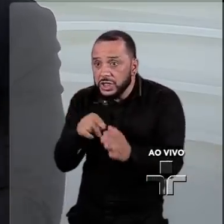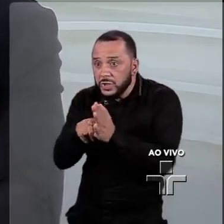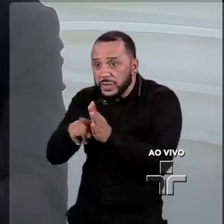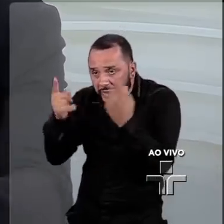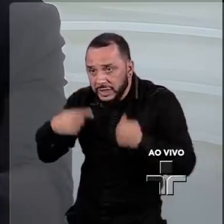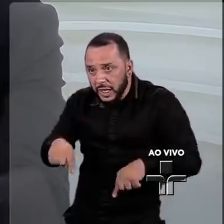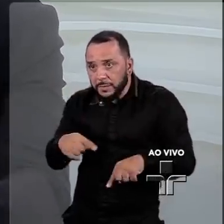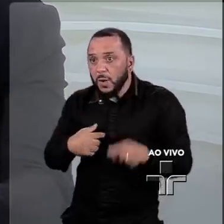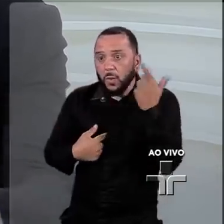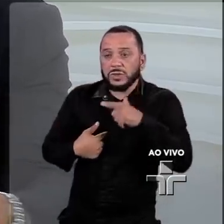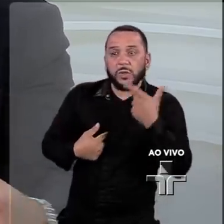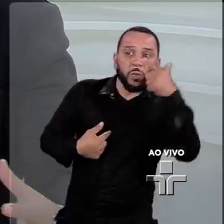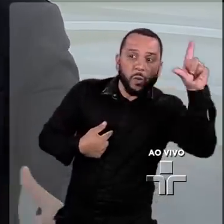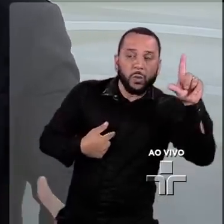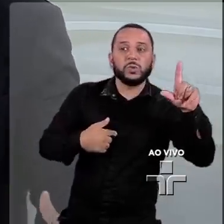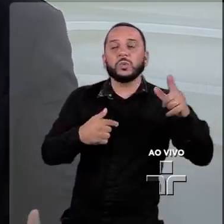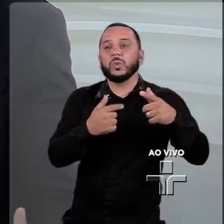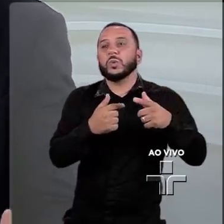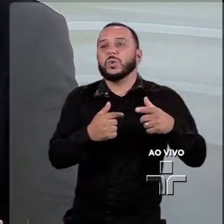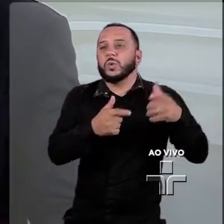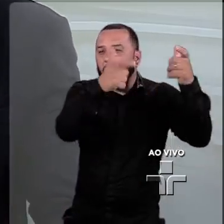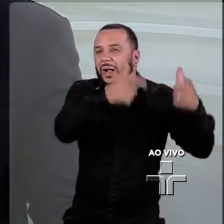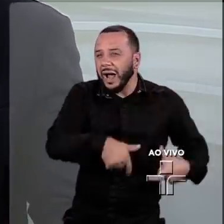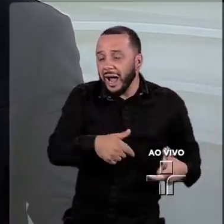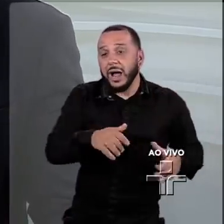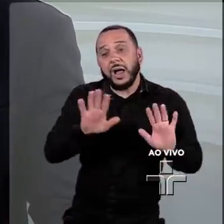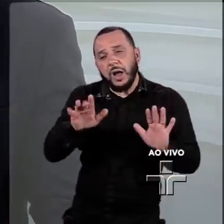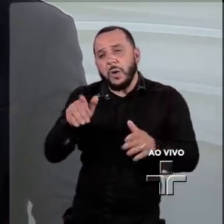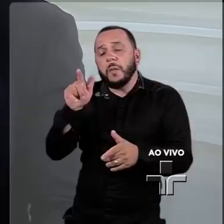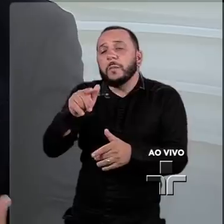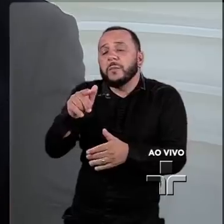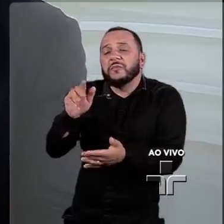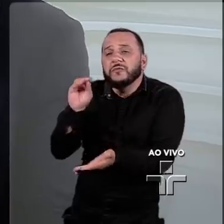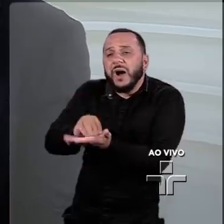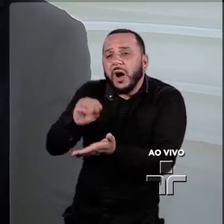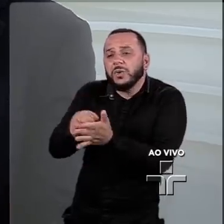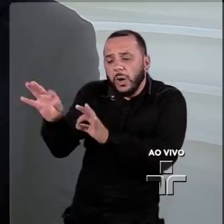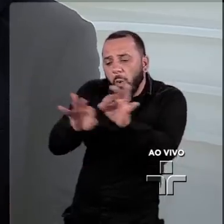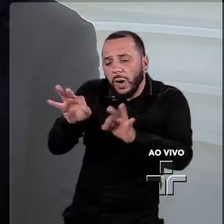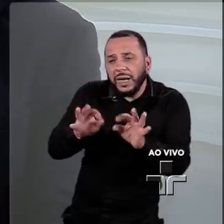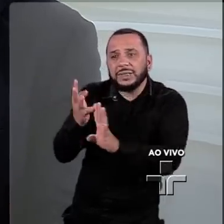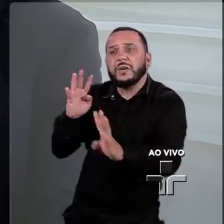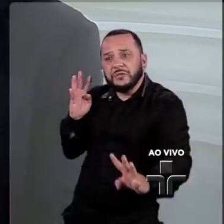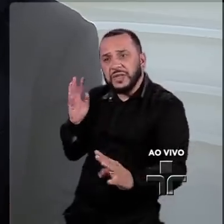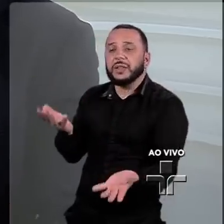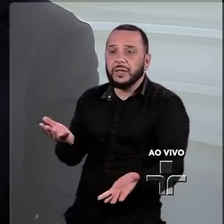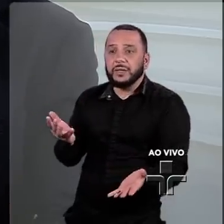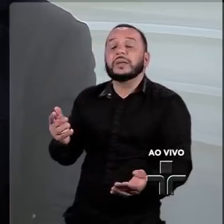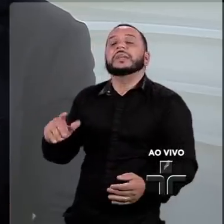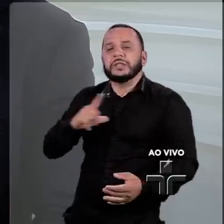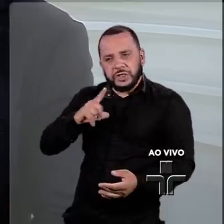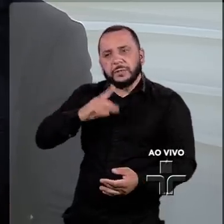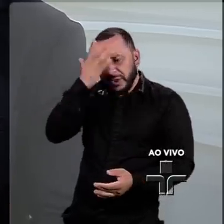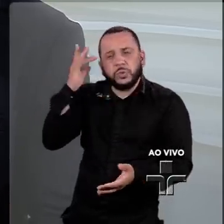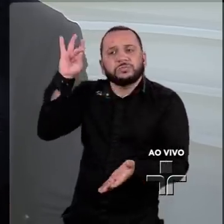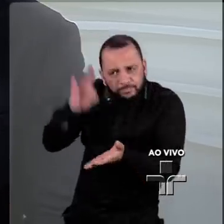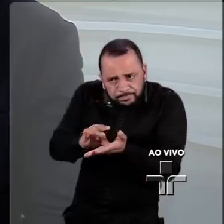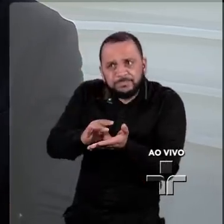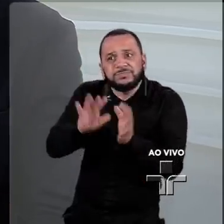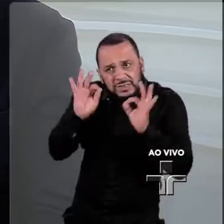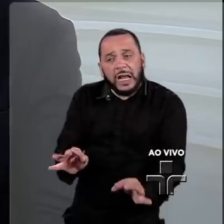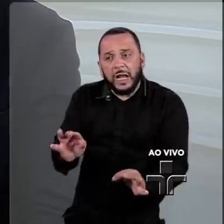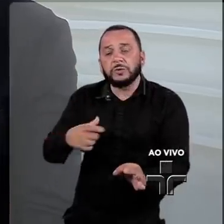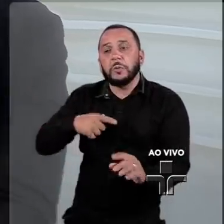outro lugar. Quer dizer, você tinha um problema de gestão desta fila e gente que efetivamente estava há meses esperando para poder fazer o seu